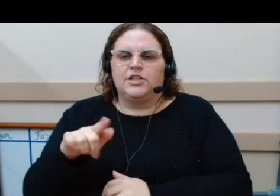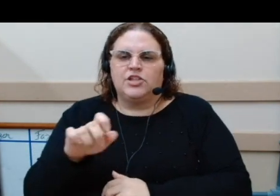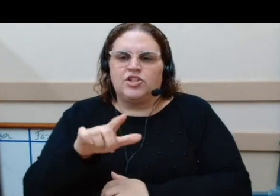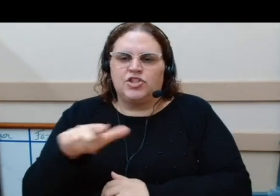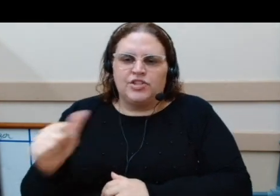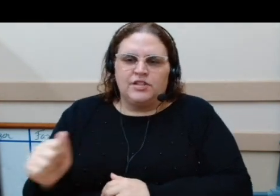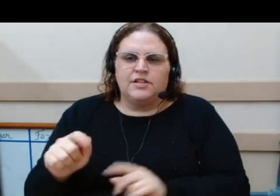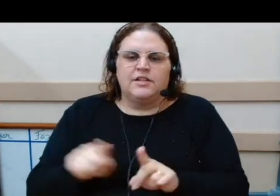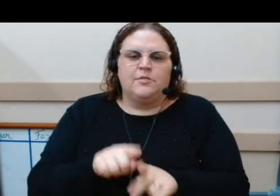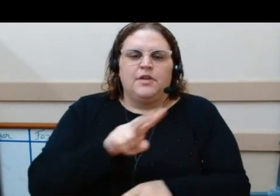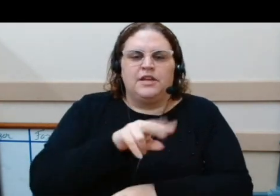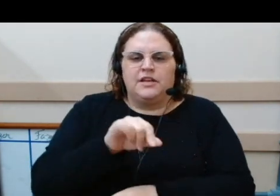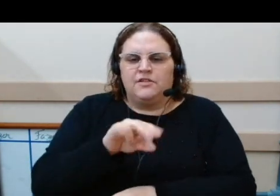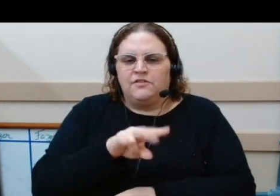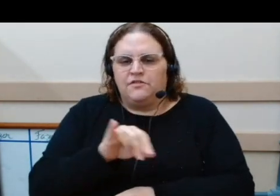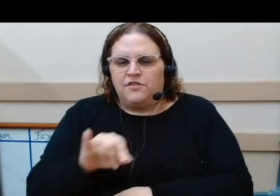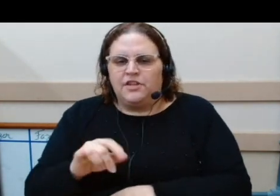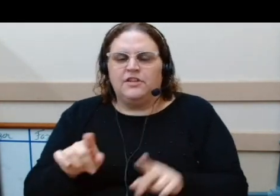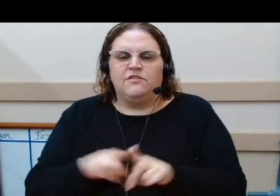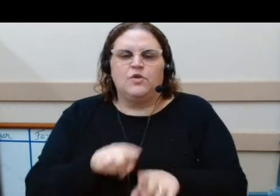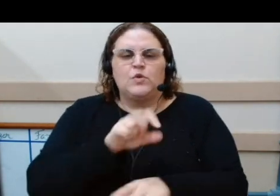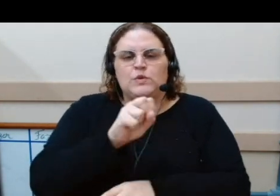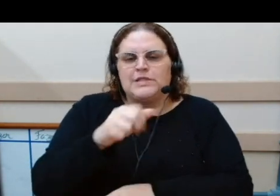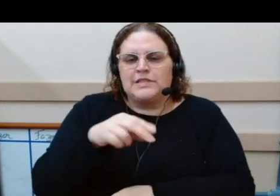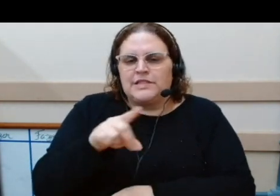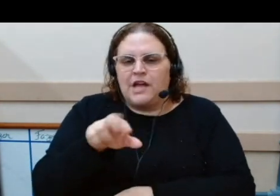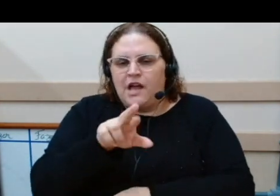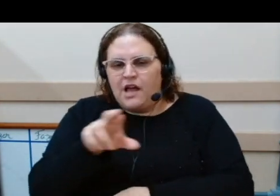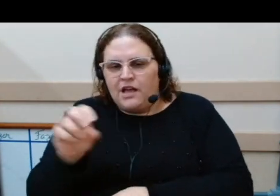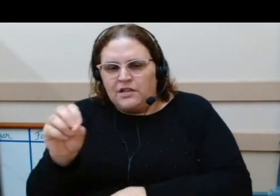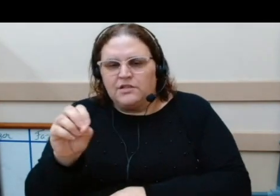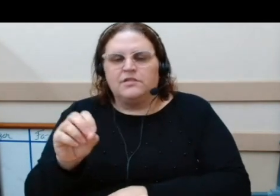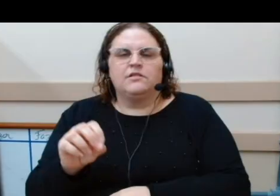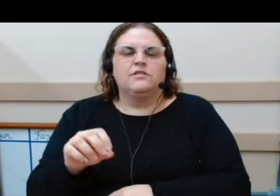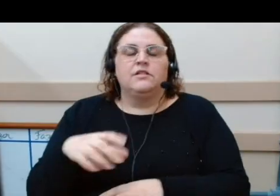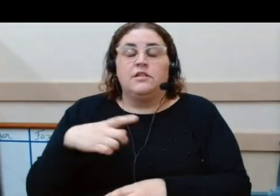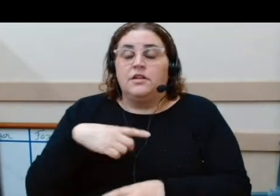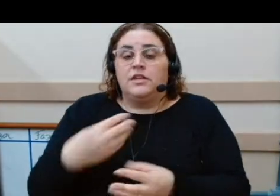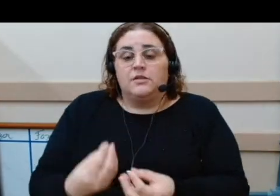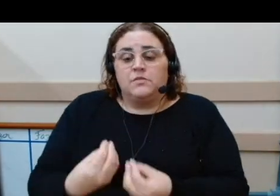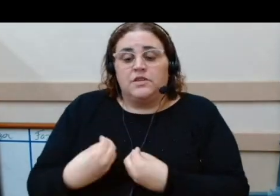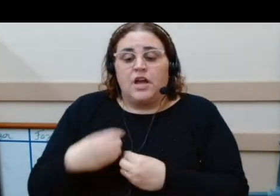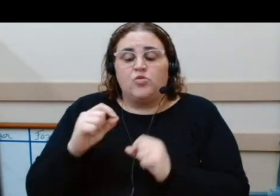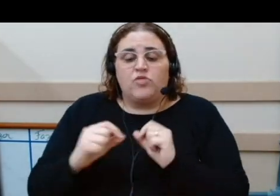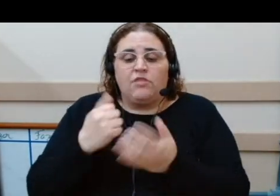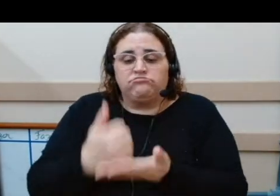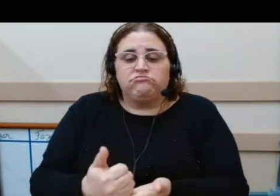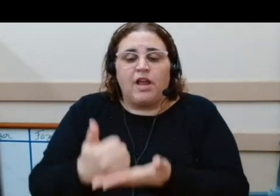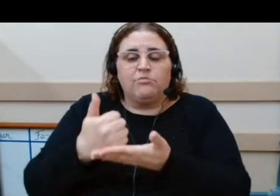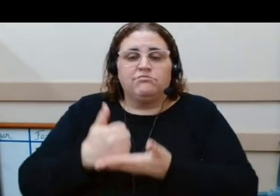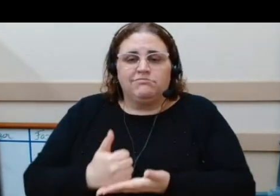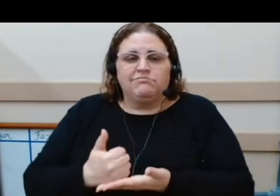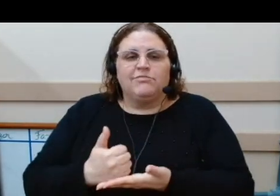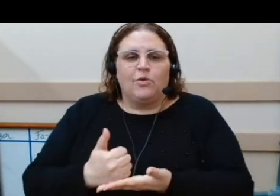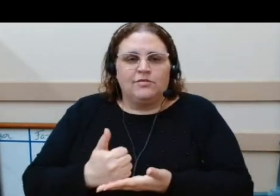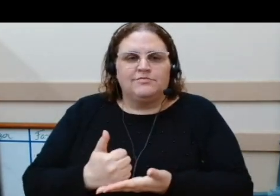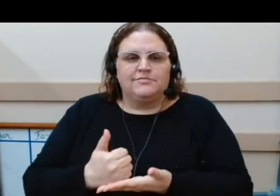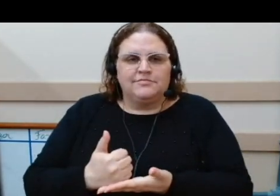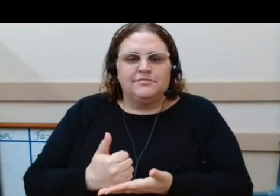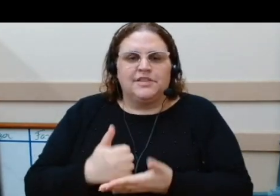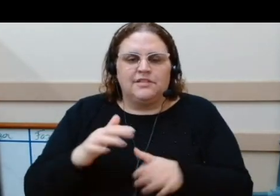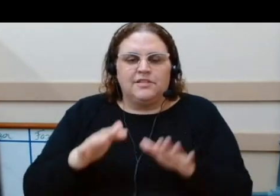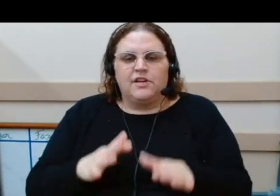aí Sandro e que me deram um suporte né E talvez posso dizer até um